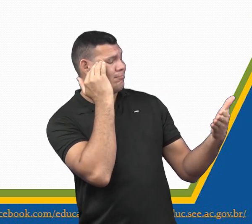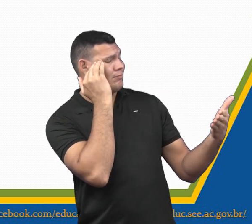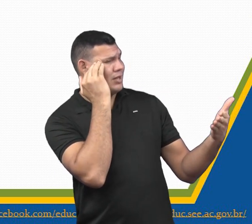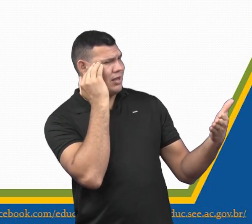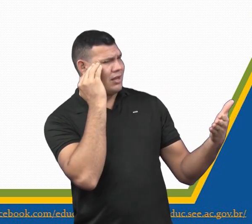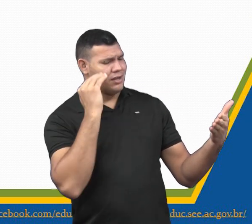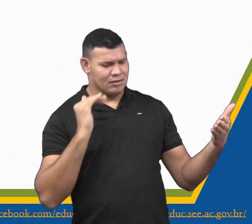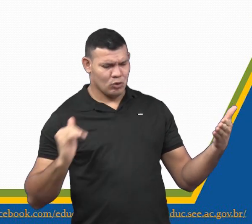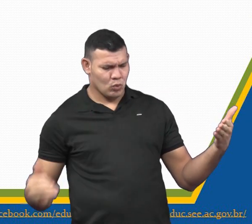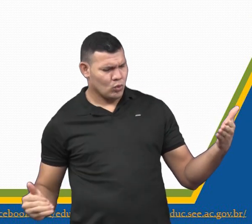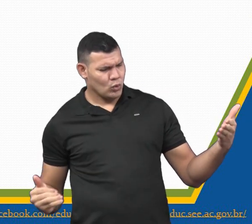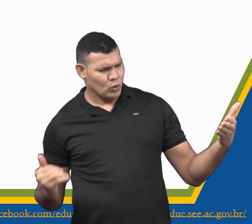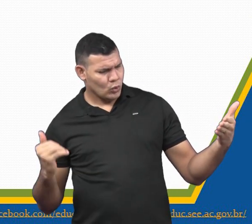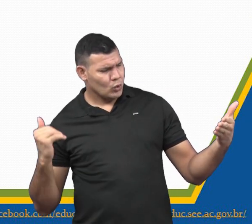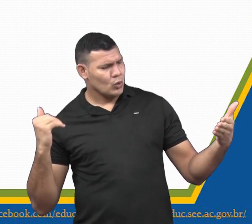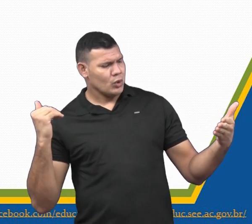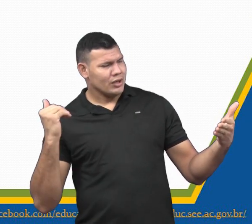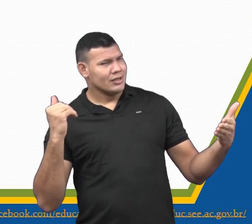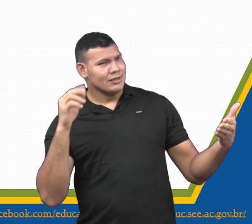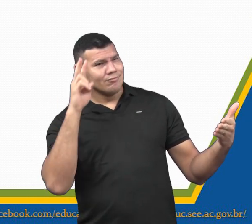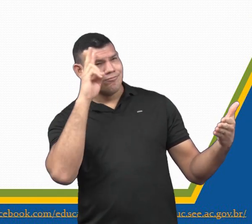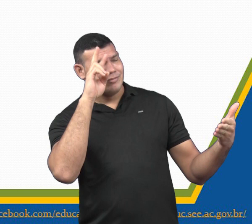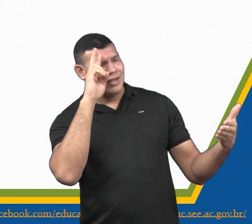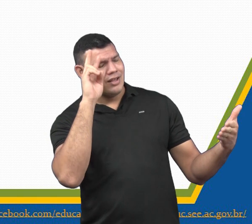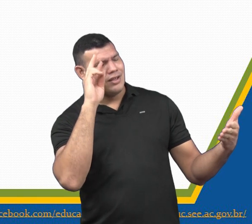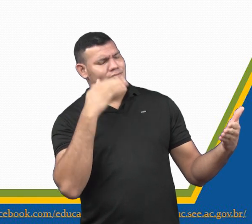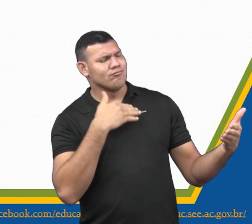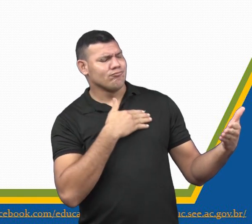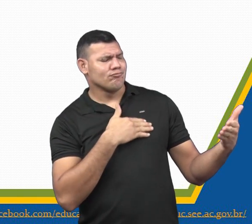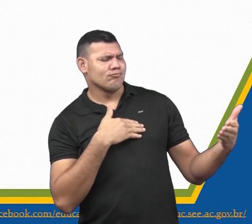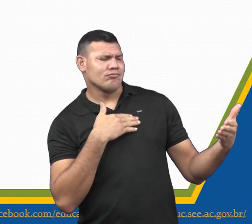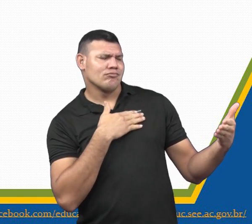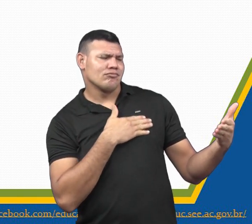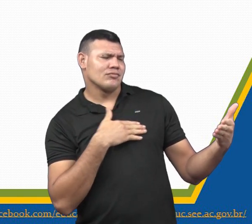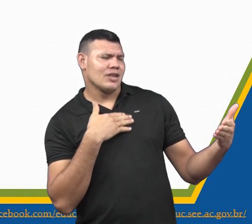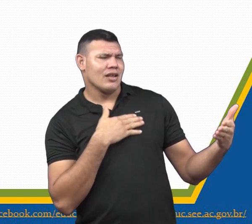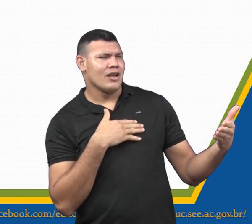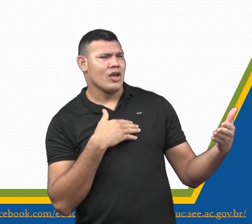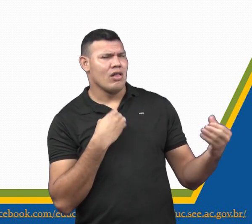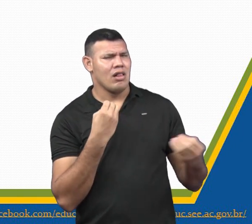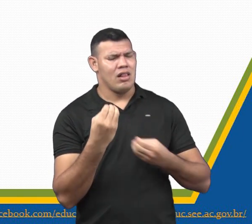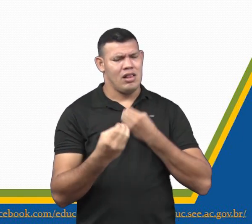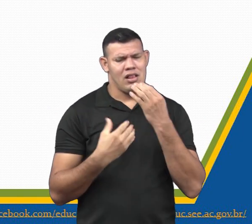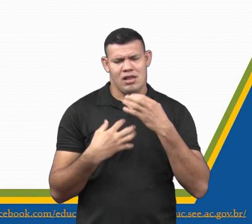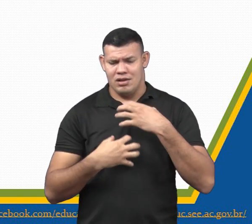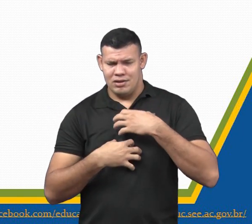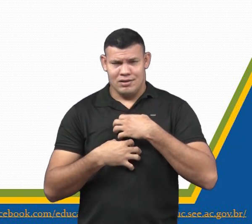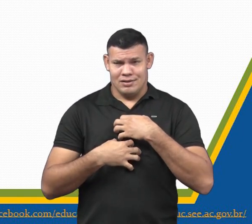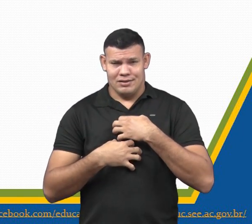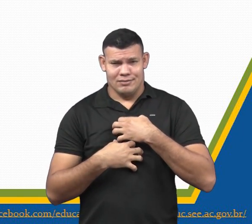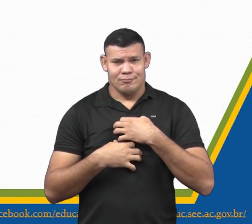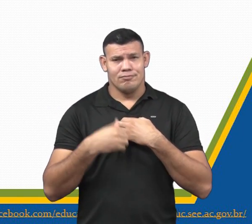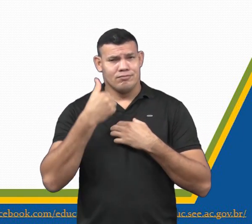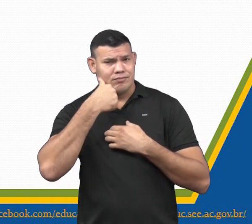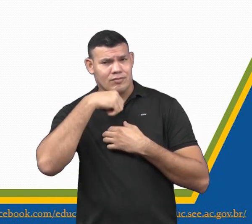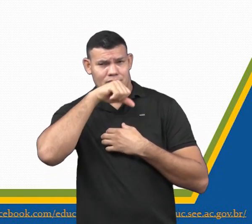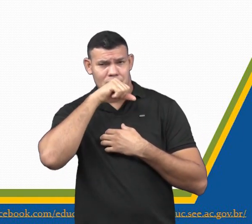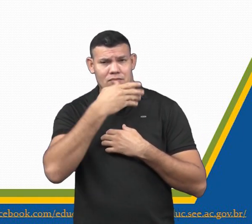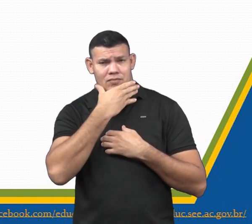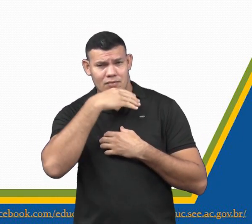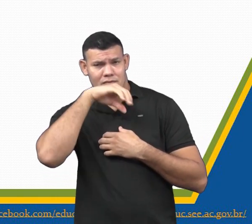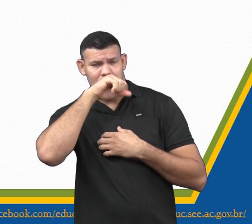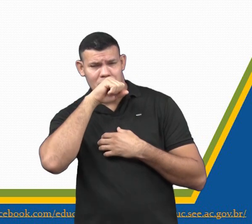infância. Qual a sua lembrança mais prazerosa? Como eram seus pais? Você tem irmãos? Como eram